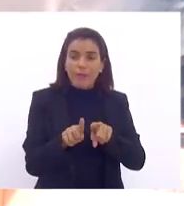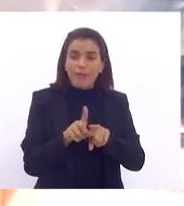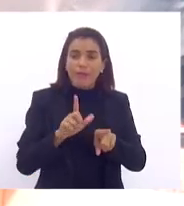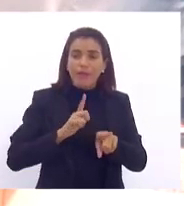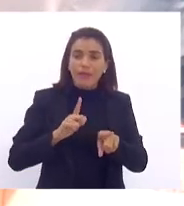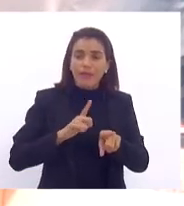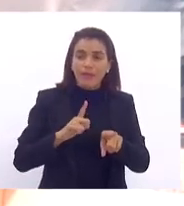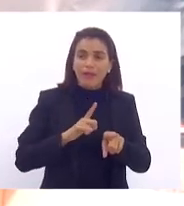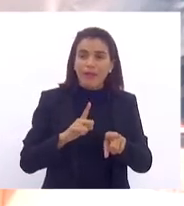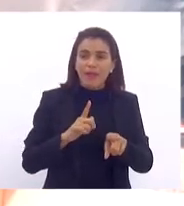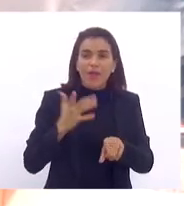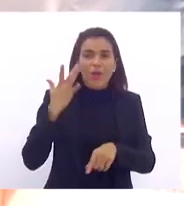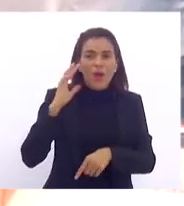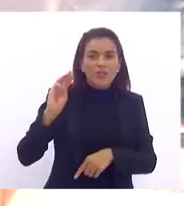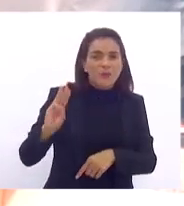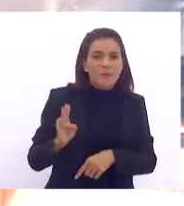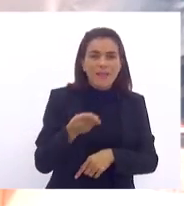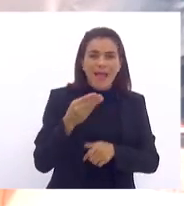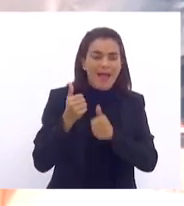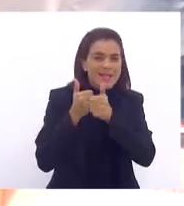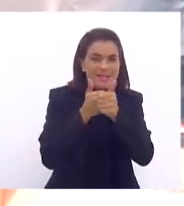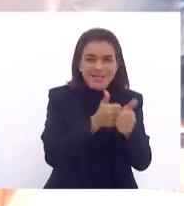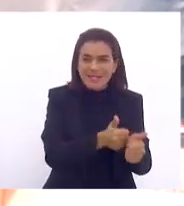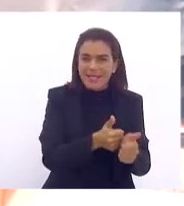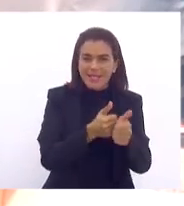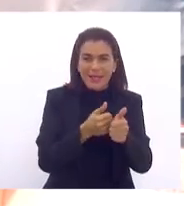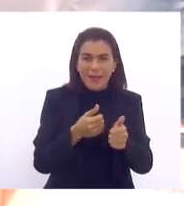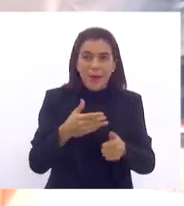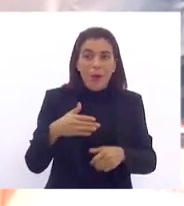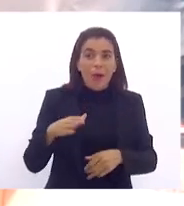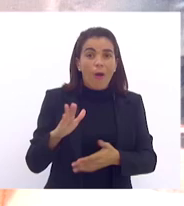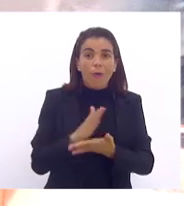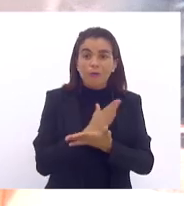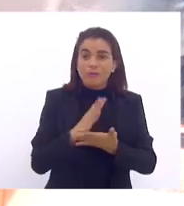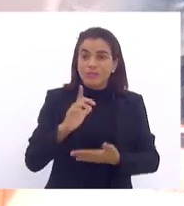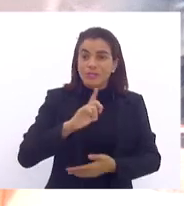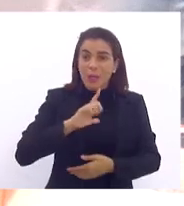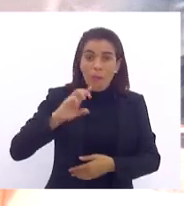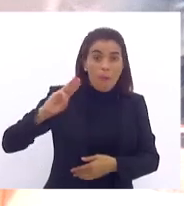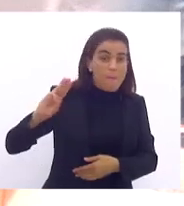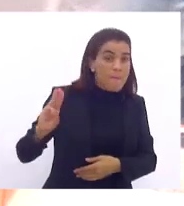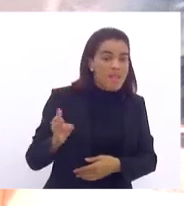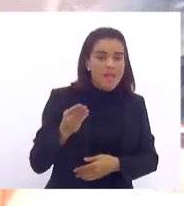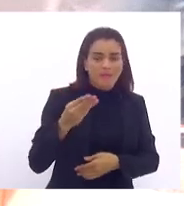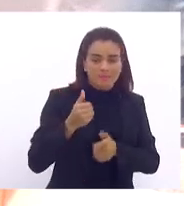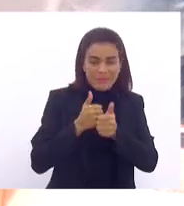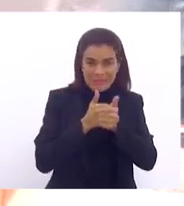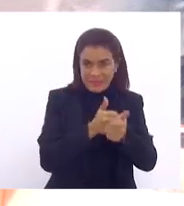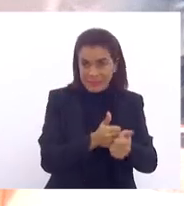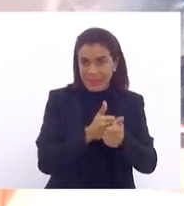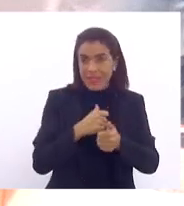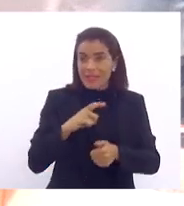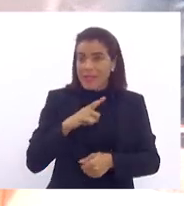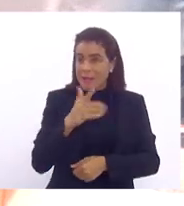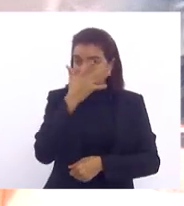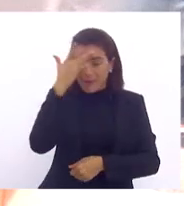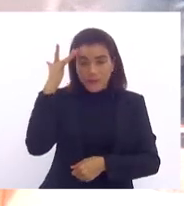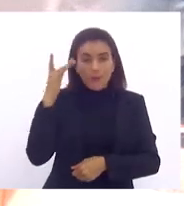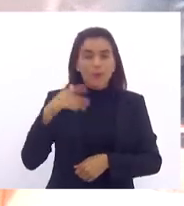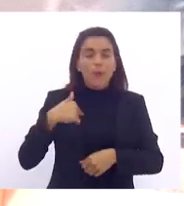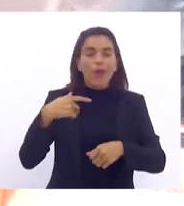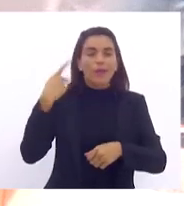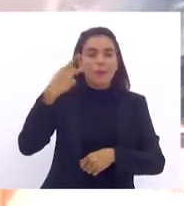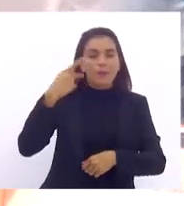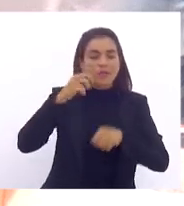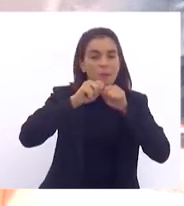muitos deputados que tem milhares de seguidores alguns centenas de milhares alguns chegam na casa de milhão e tem muitas pessoas até pela politização